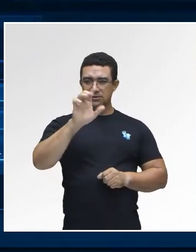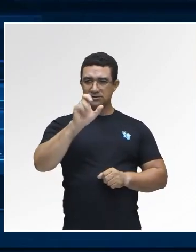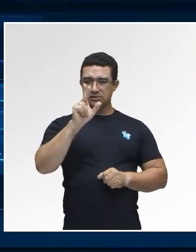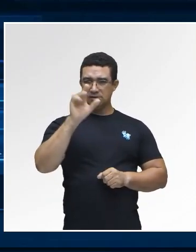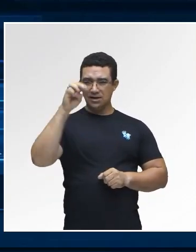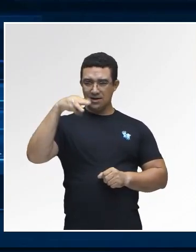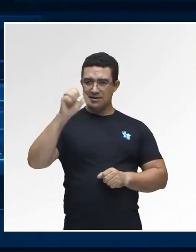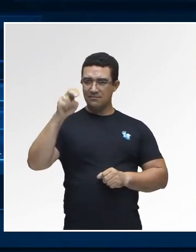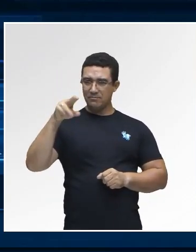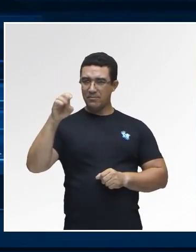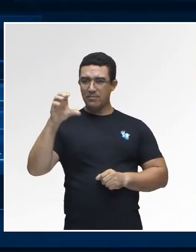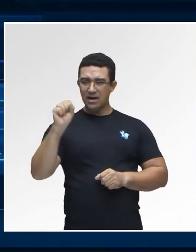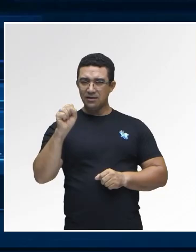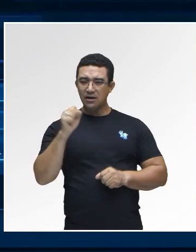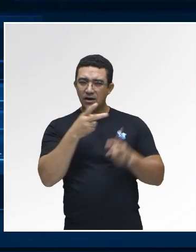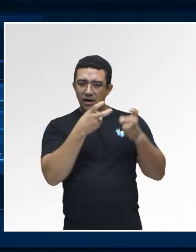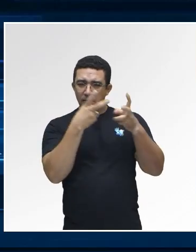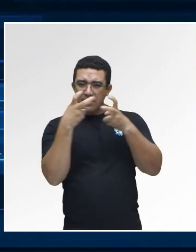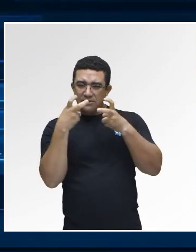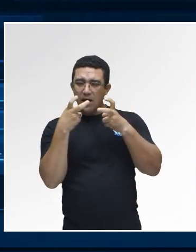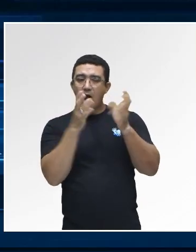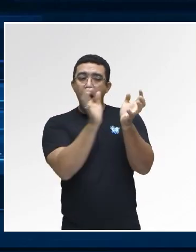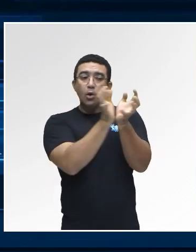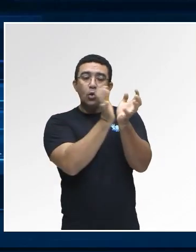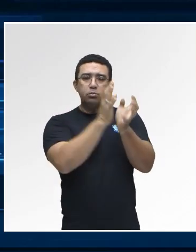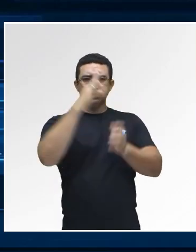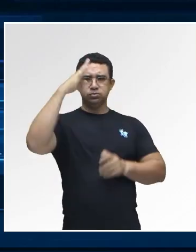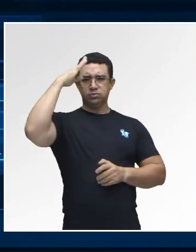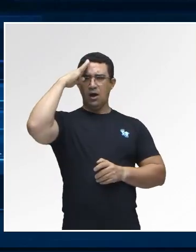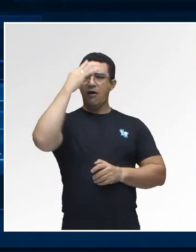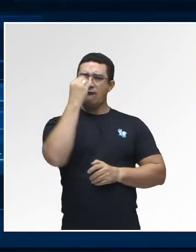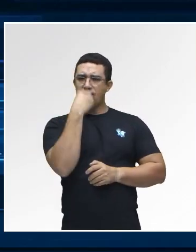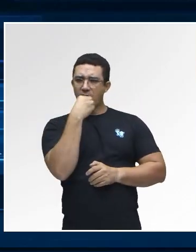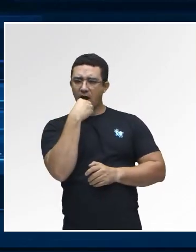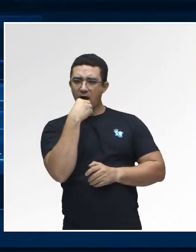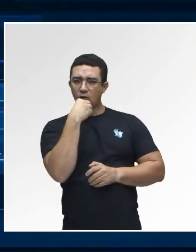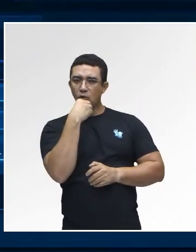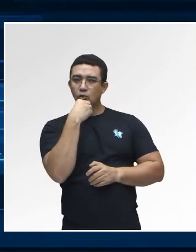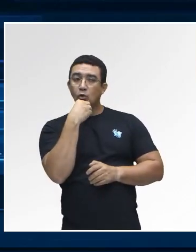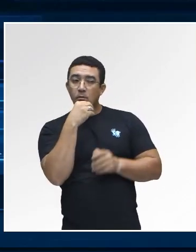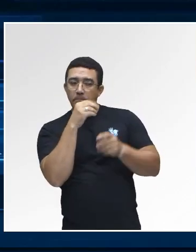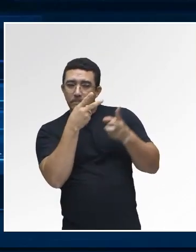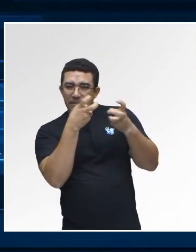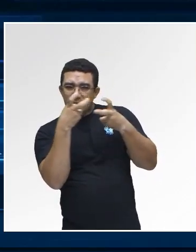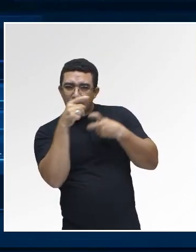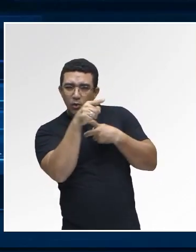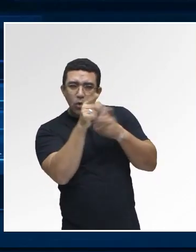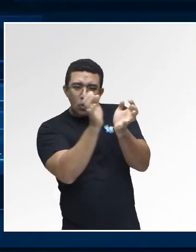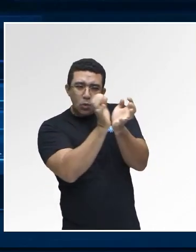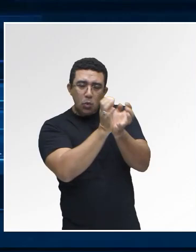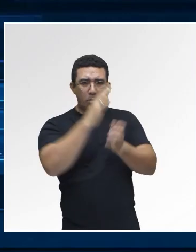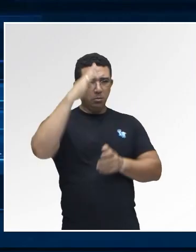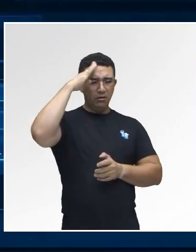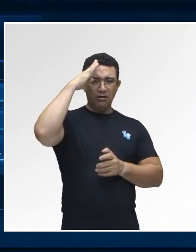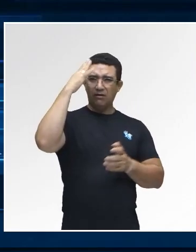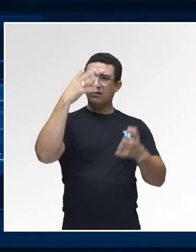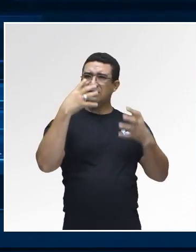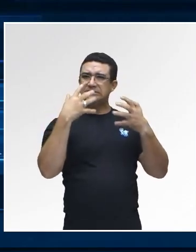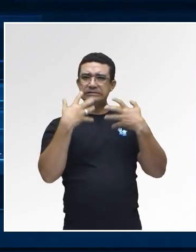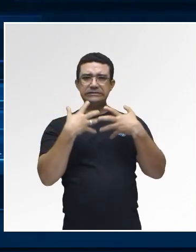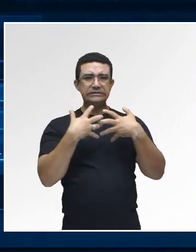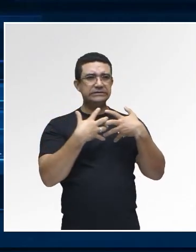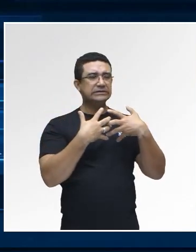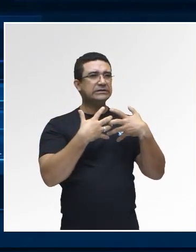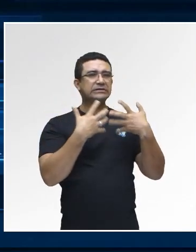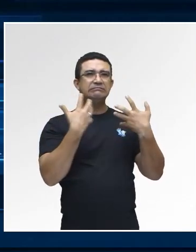começam ali a atacar os romanos, porque eles percebem que o exército romano está meio perdido. Não que ele